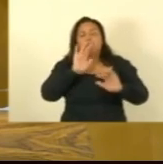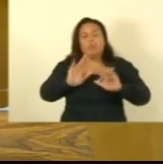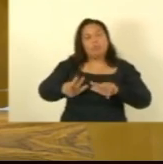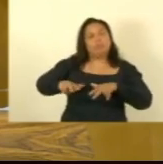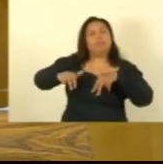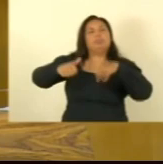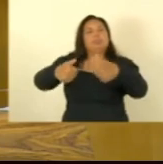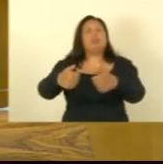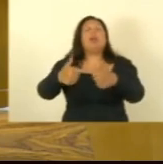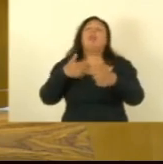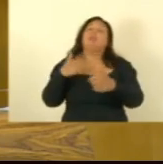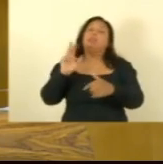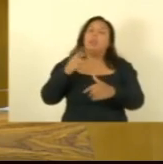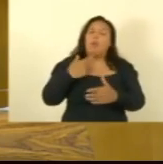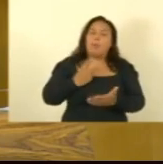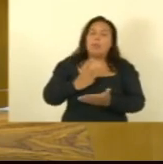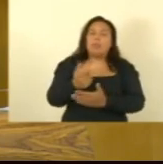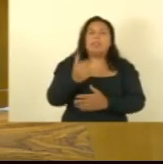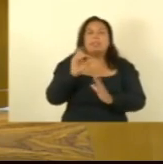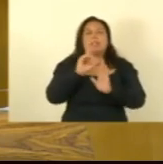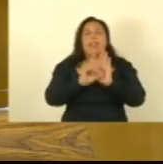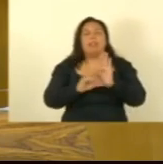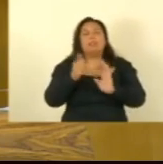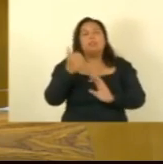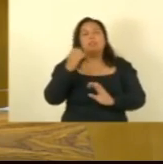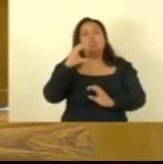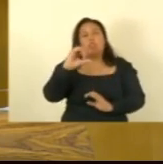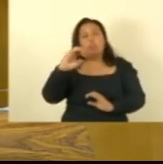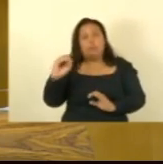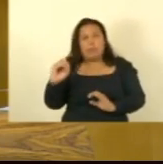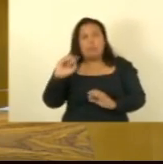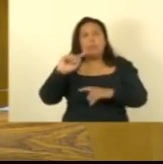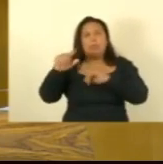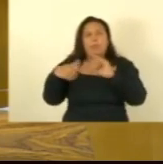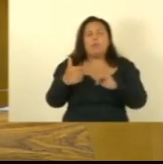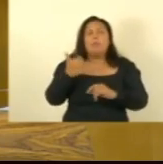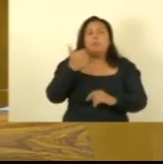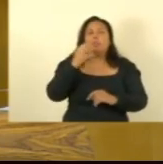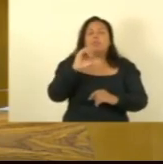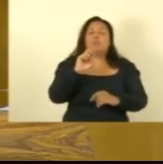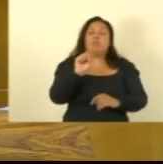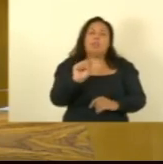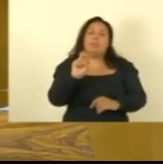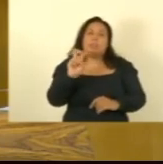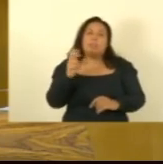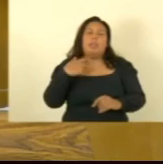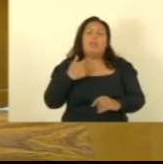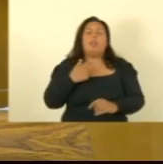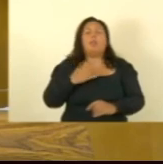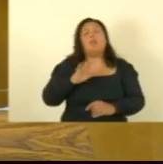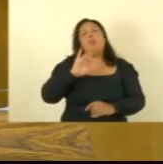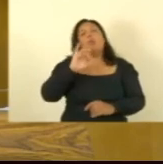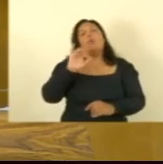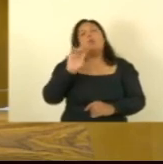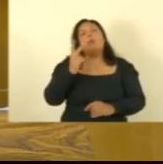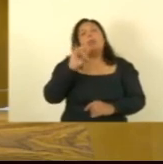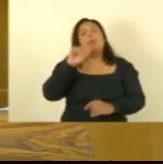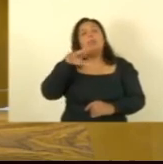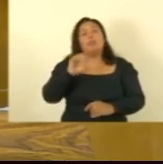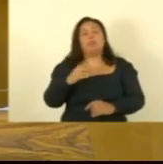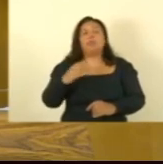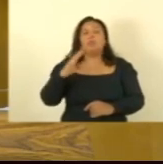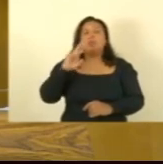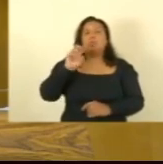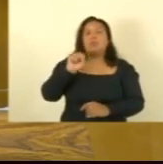1940 tornasse-ia na bela canção e depois em 1985 o hino do soldado capixaba. Ela,